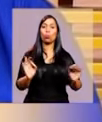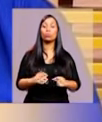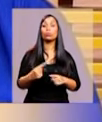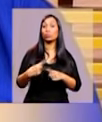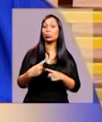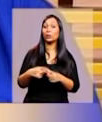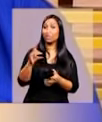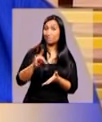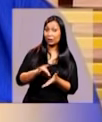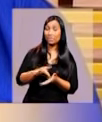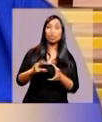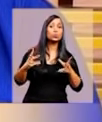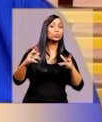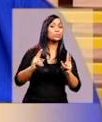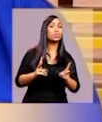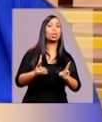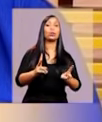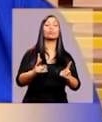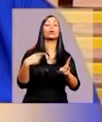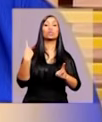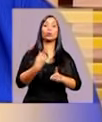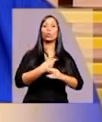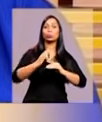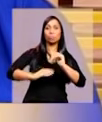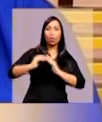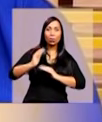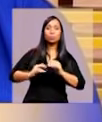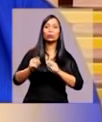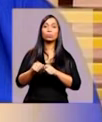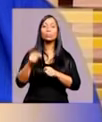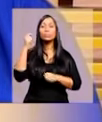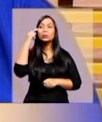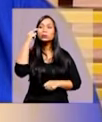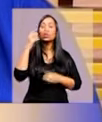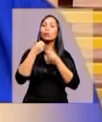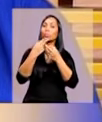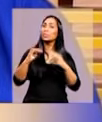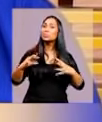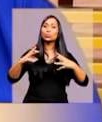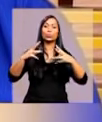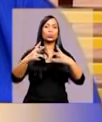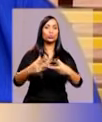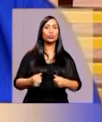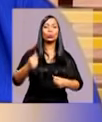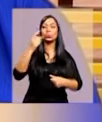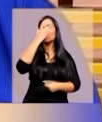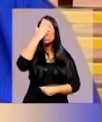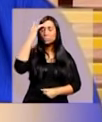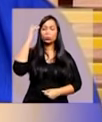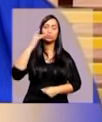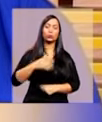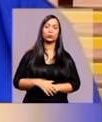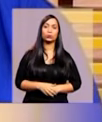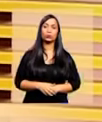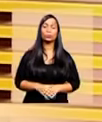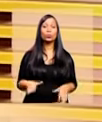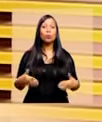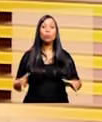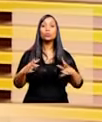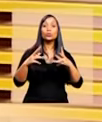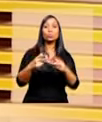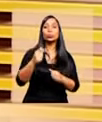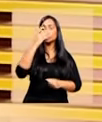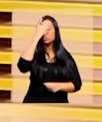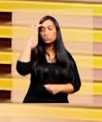não. Porque, na verdade, todas as vezes que nós praticamos pensando no bem de todos os seres sencientes. Ou